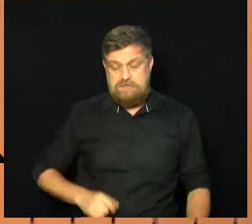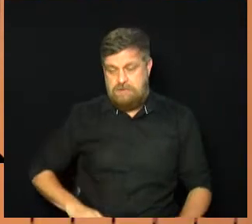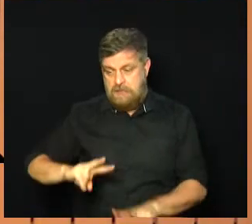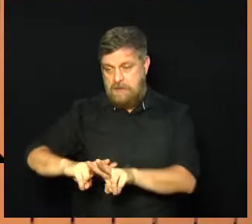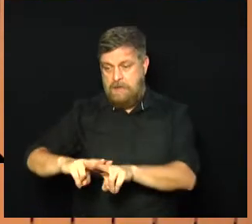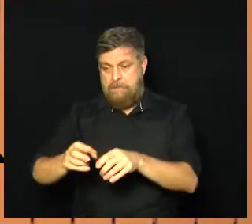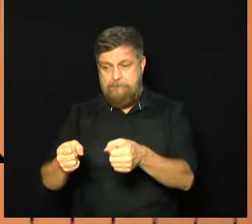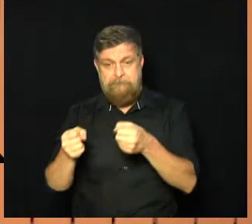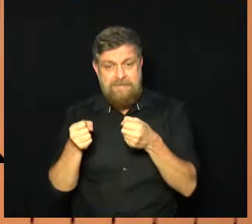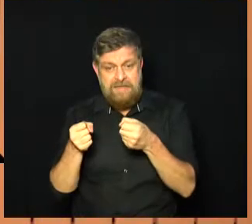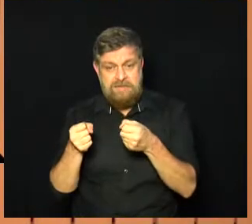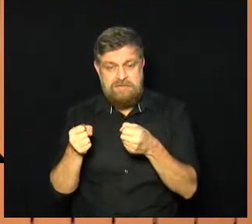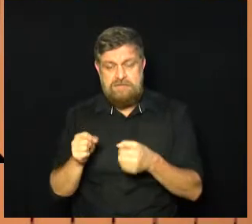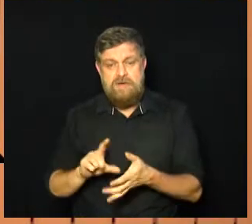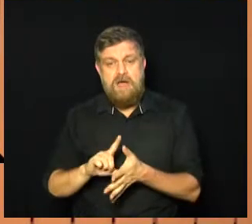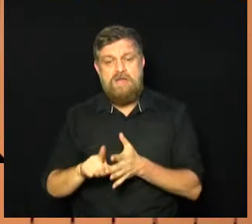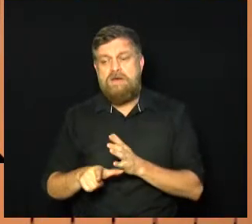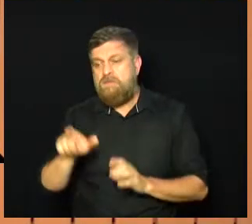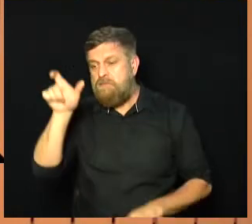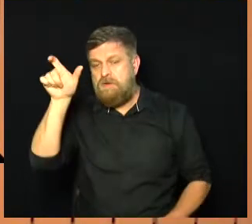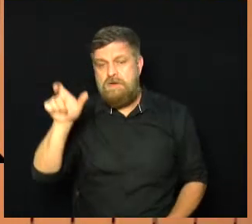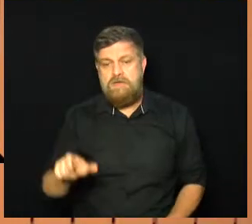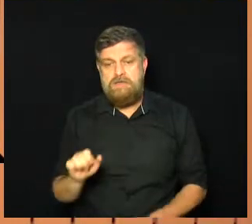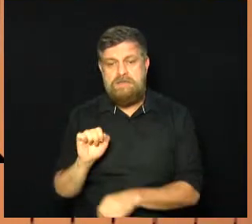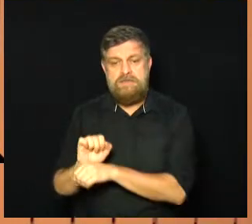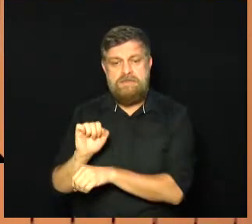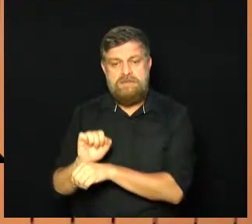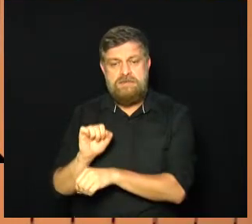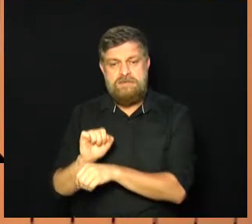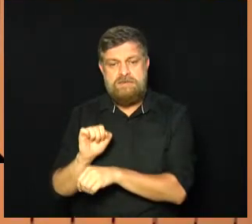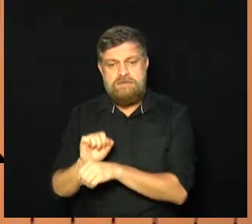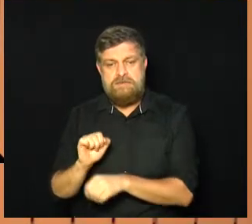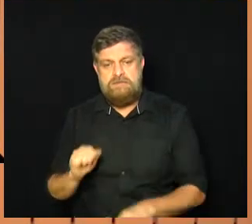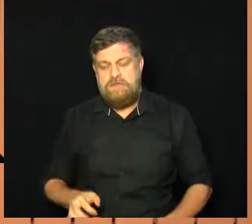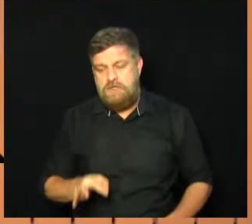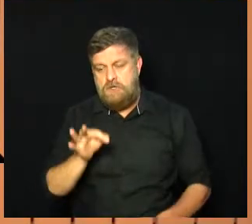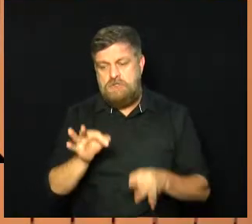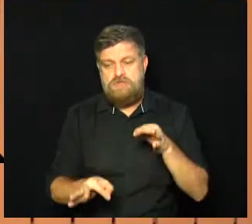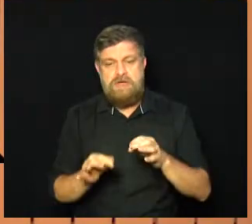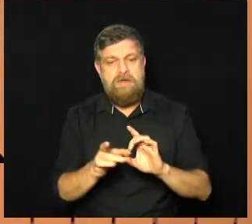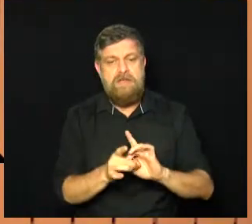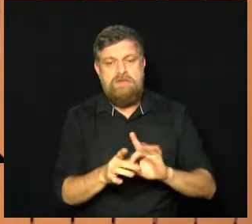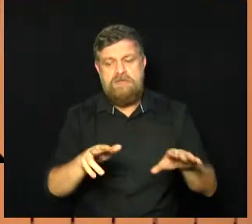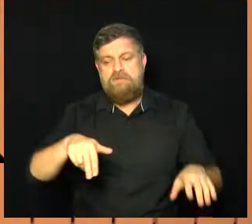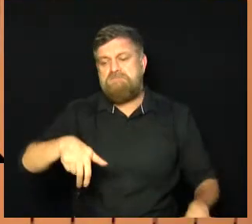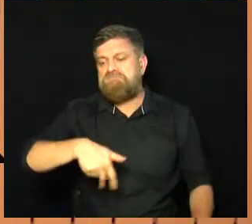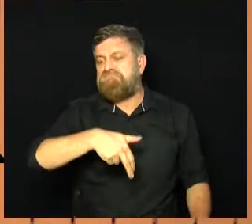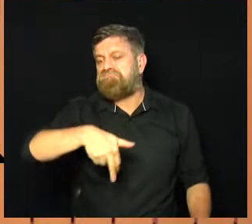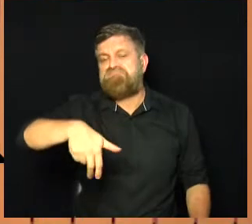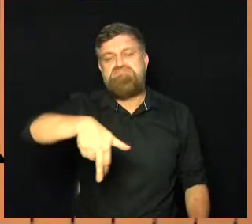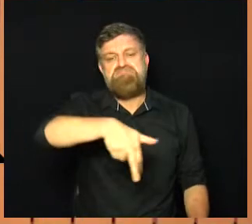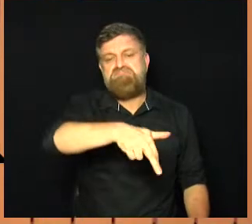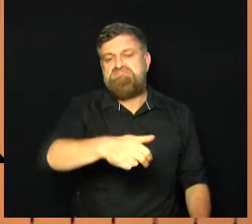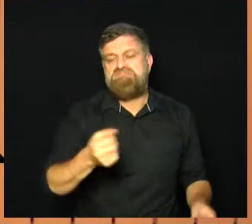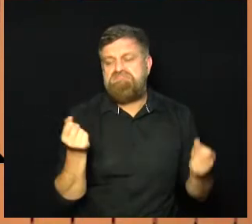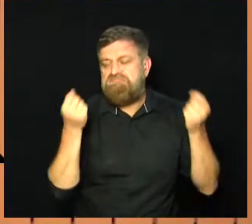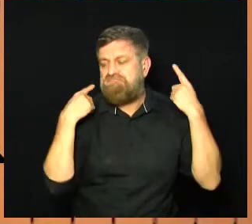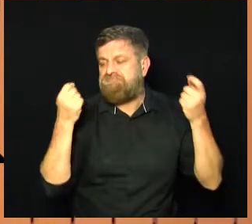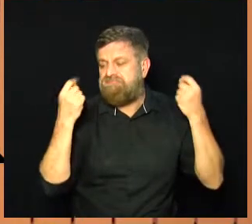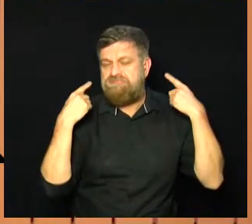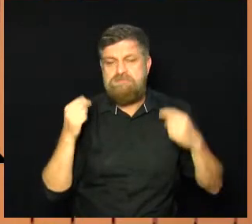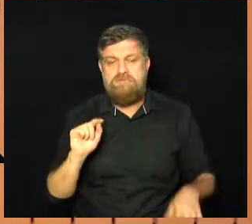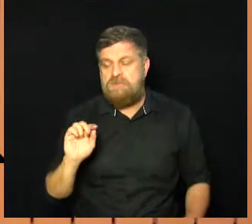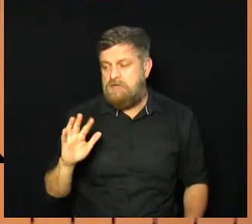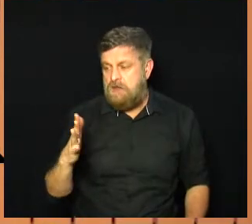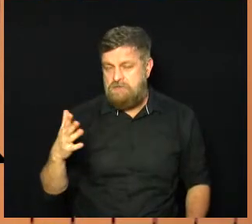mesmo assim eles esperam a sua pena, o seu julgamento em liberdade, que é justamente aquilo que faz com que